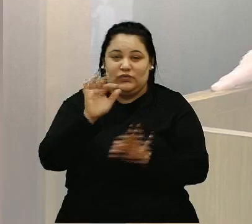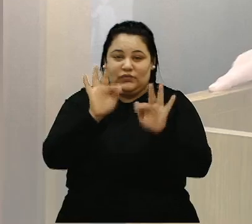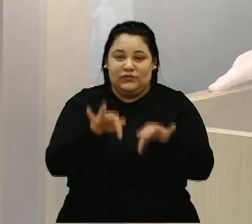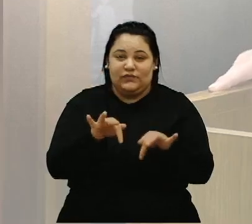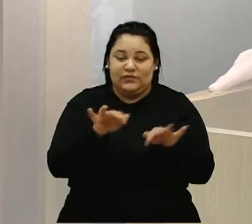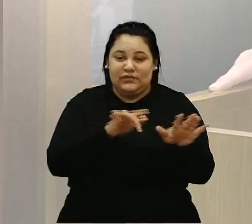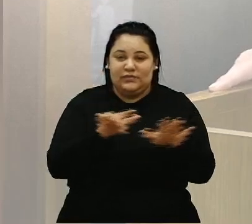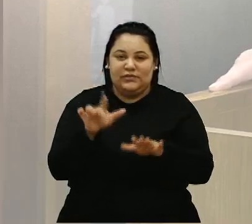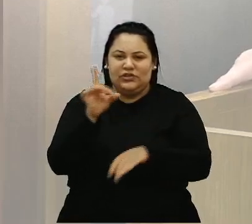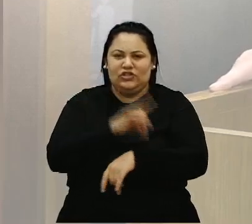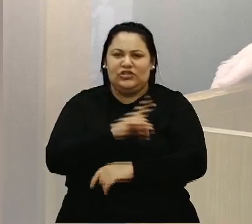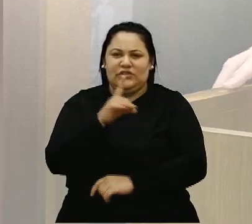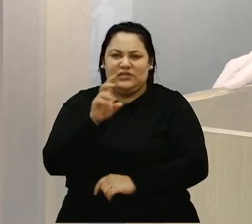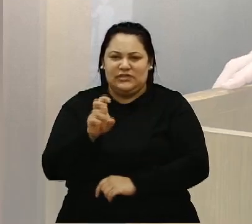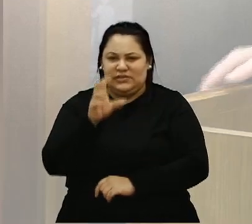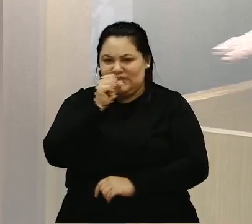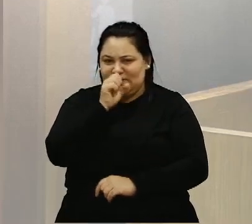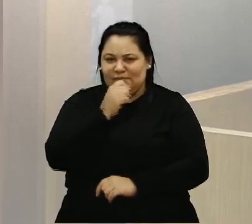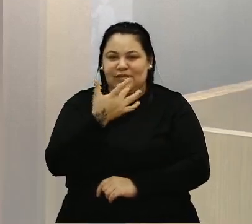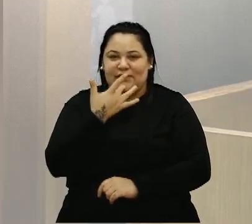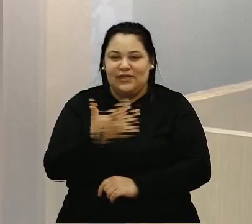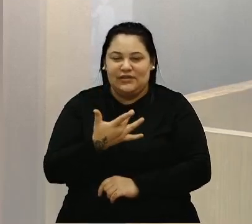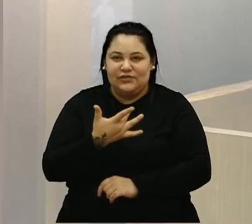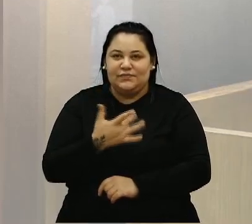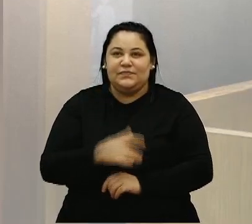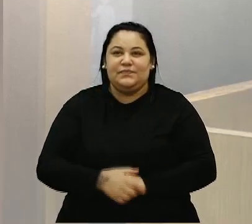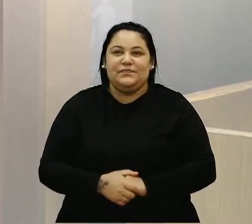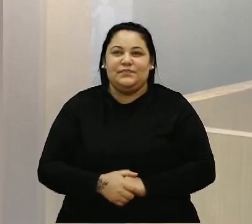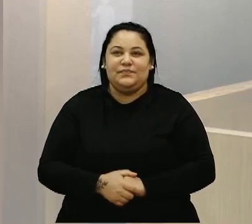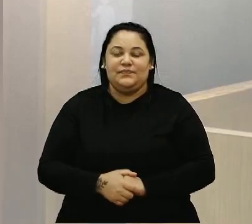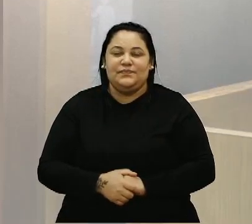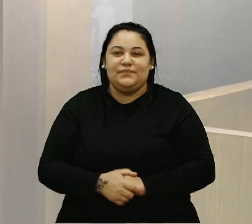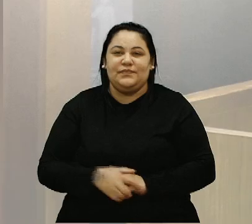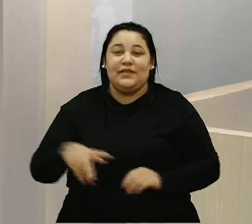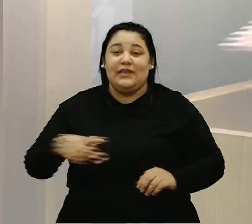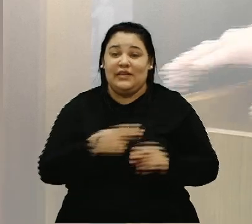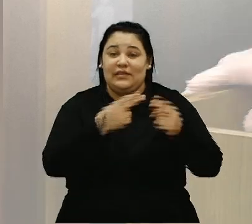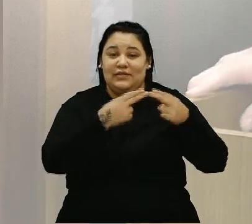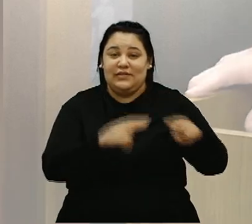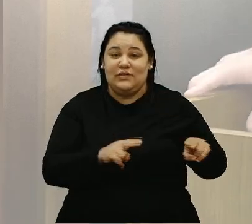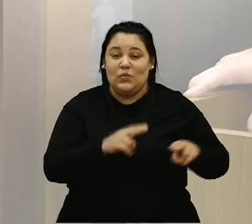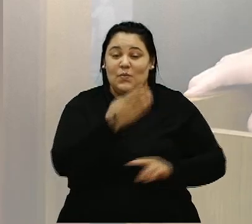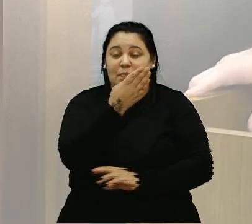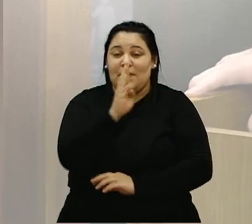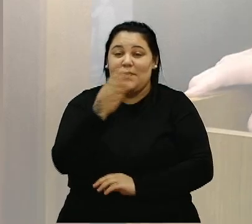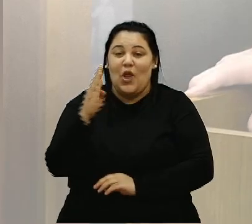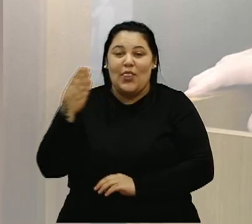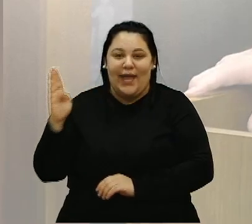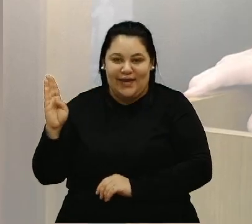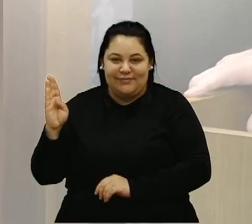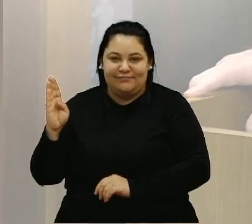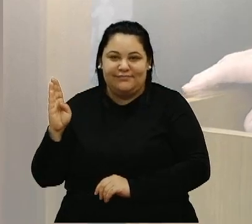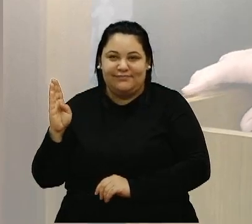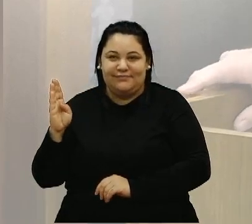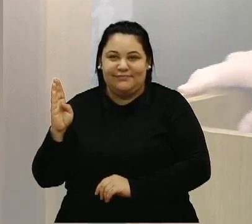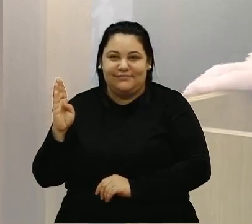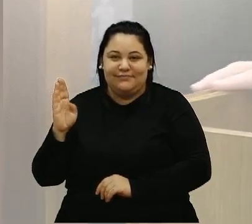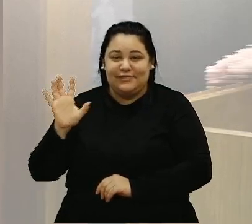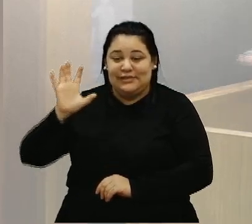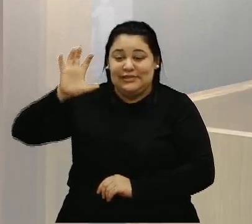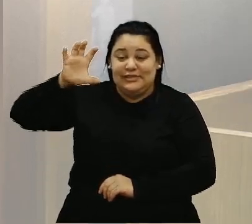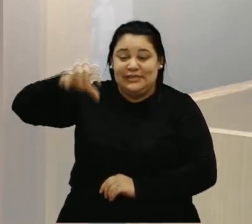dia 15, sábado à tarde, na inauguração de uma biblioteca no